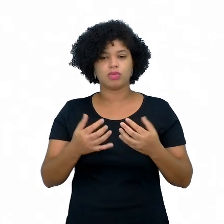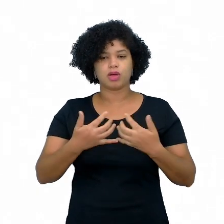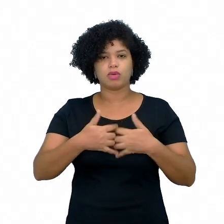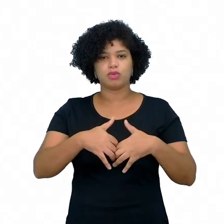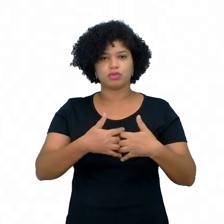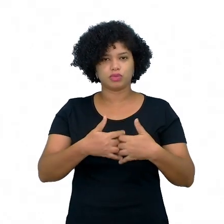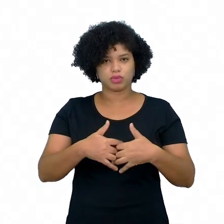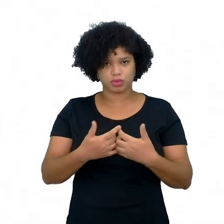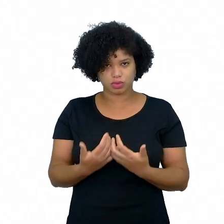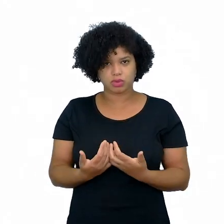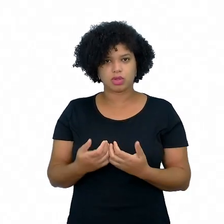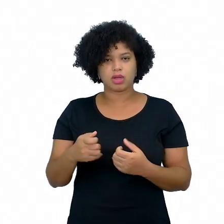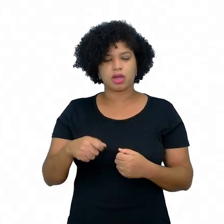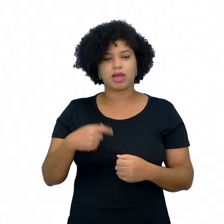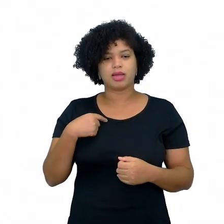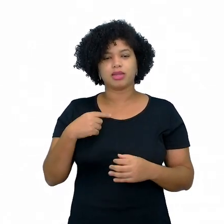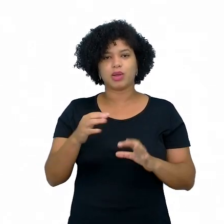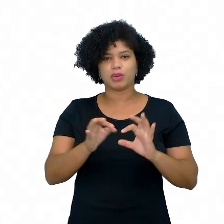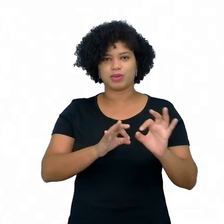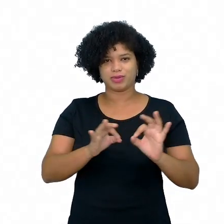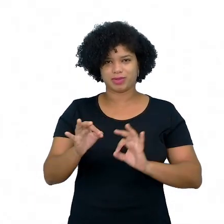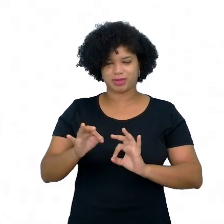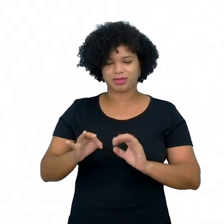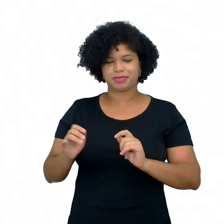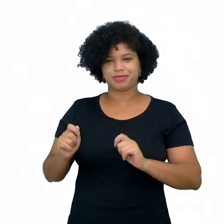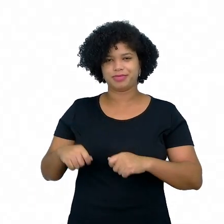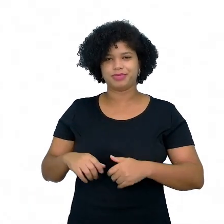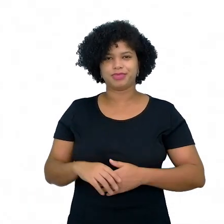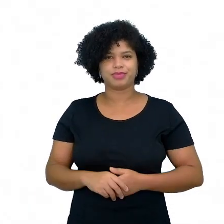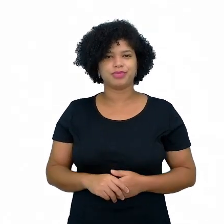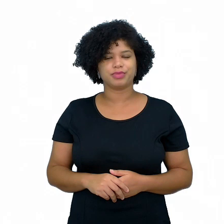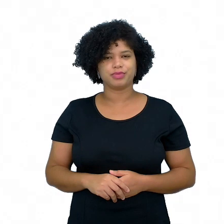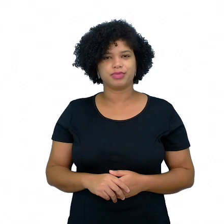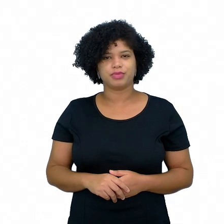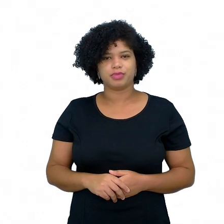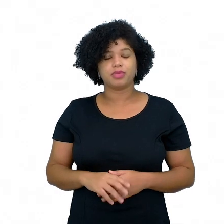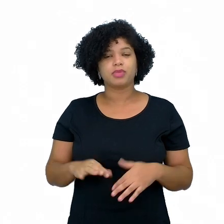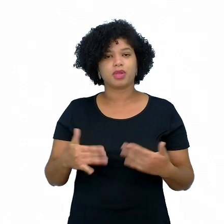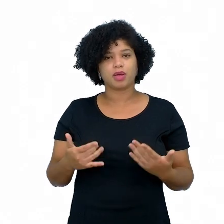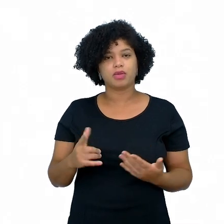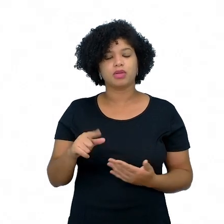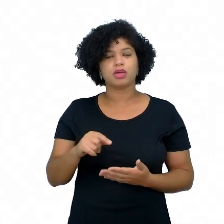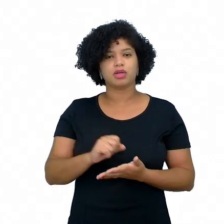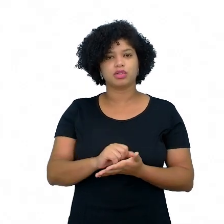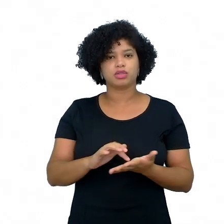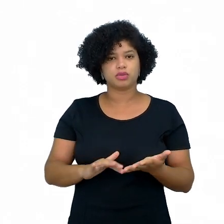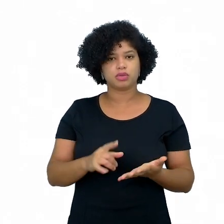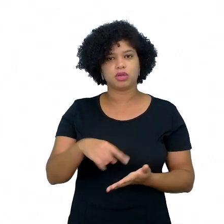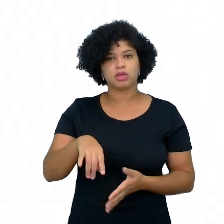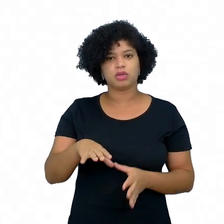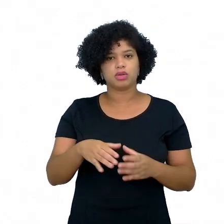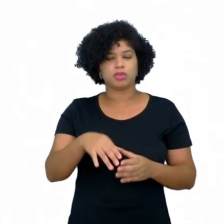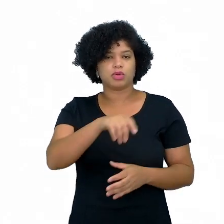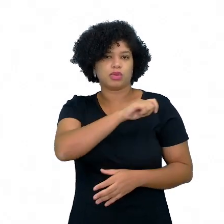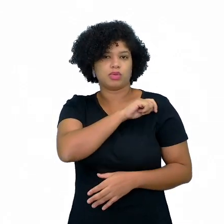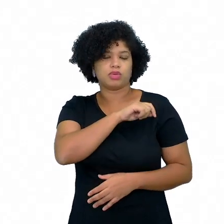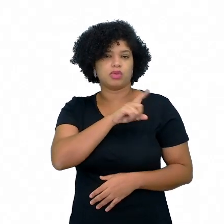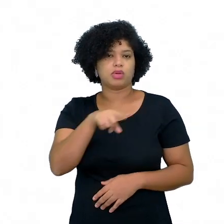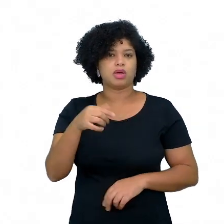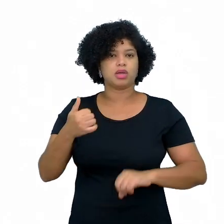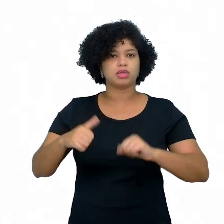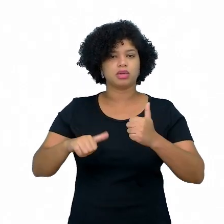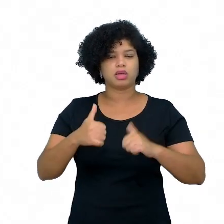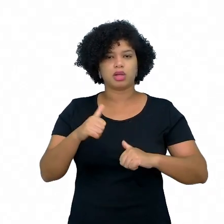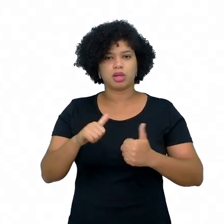e estarem fazendo a planificação. Nessa atividade, os estudantes irão analisar